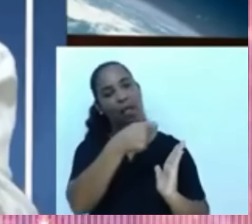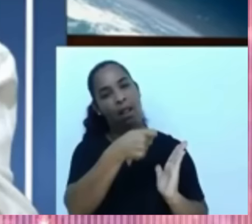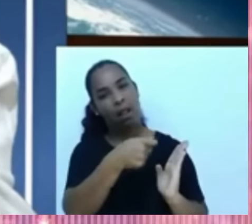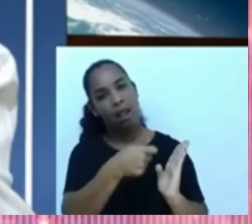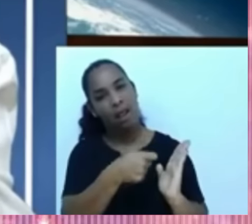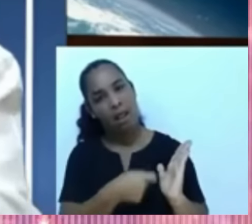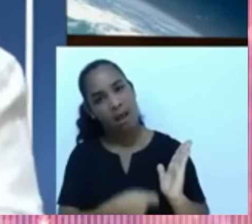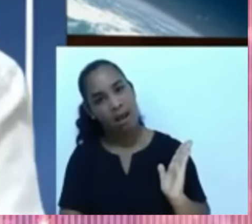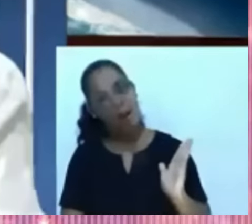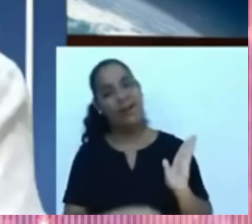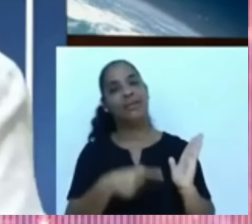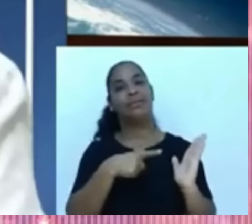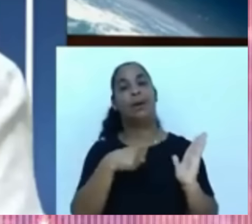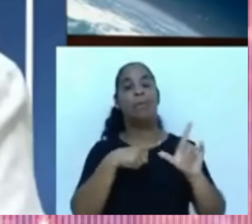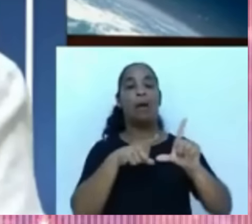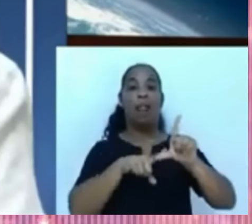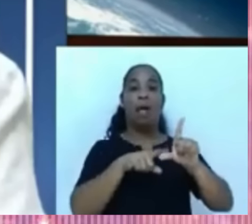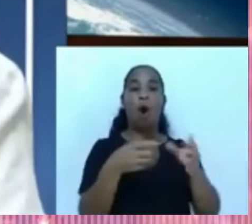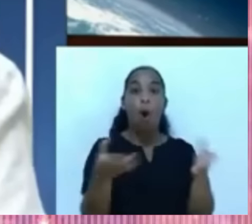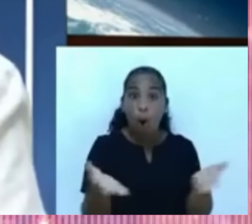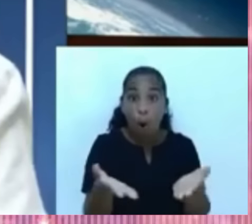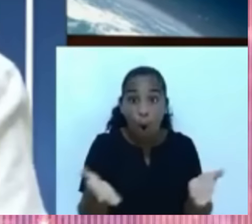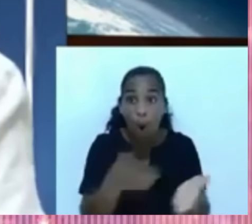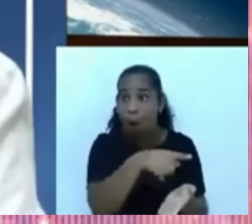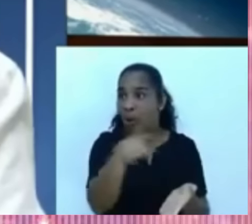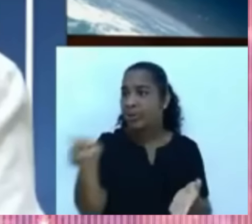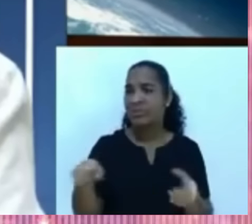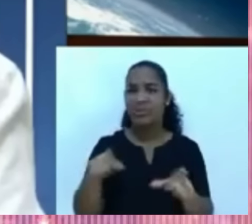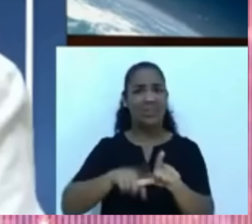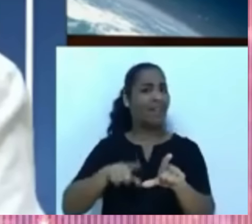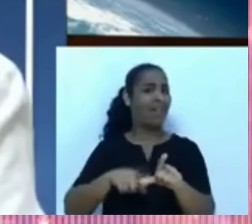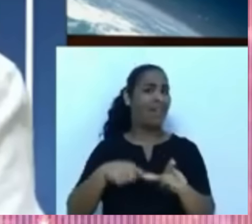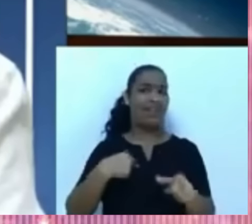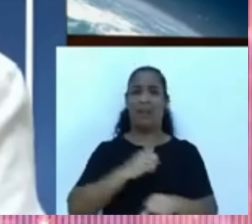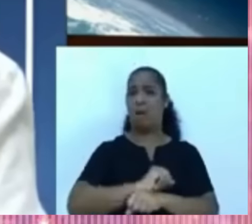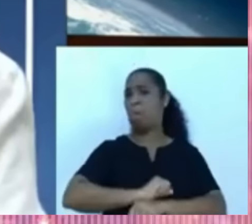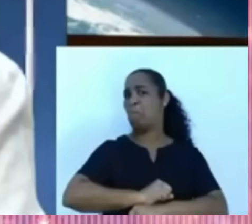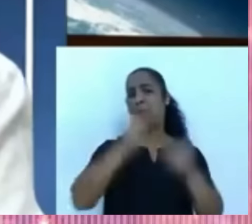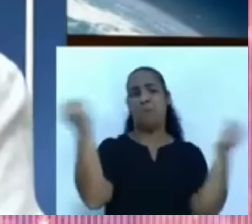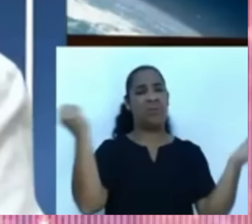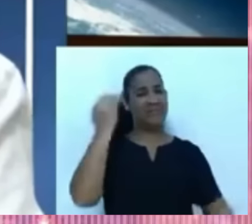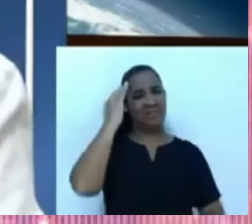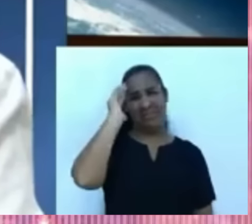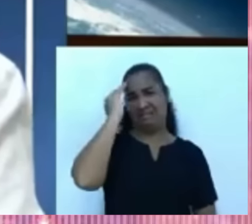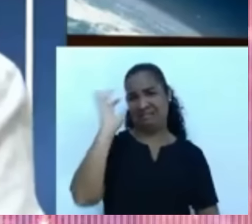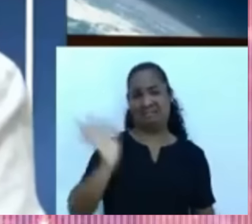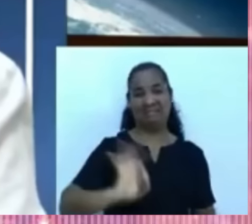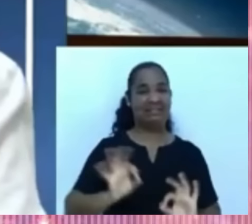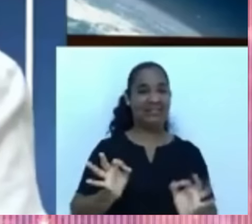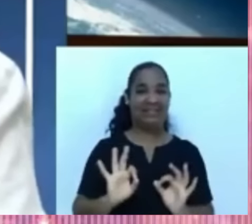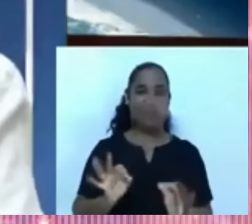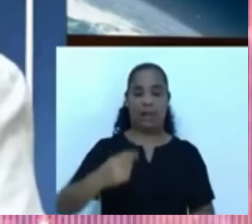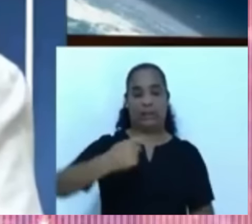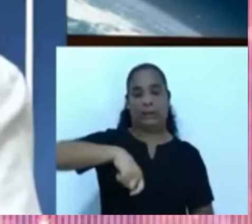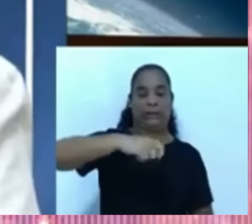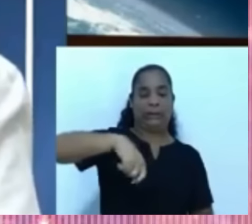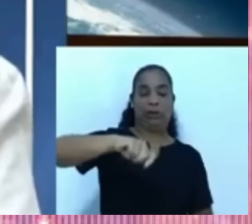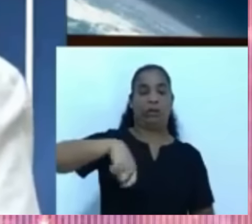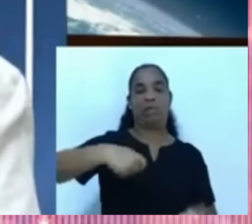modero as letras Hoje quase que impossíveis de ser lidas cog grafadas à mão